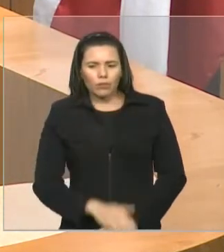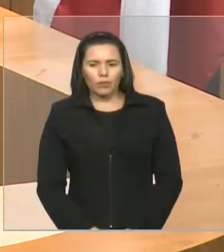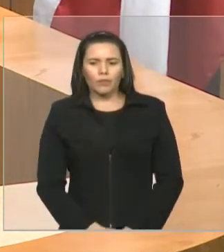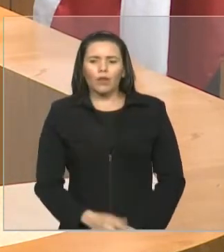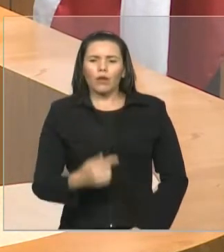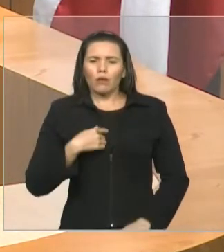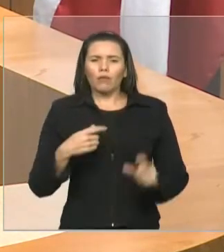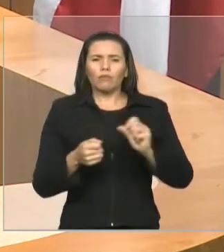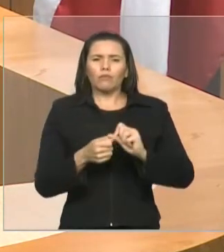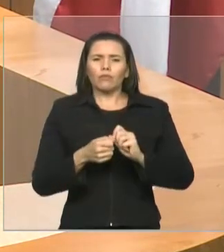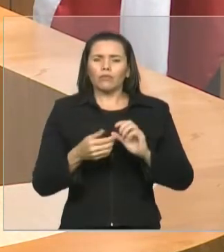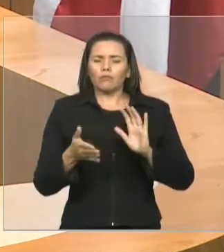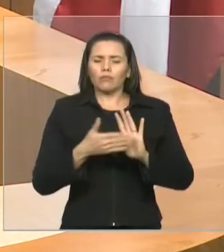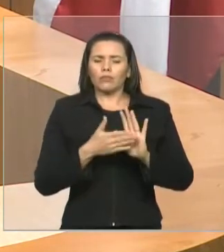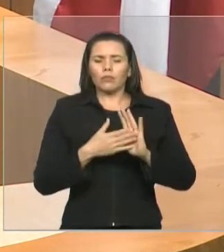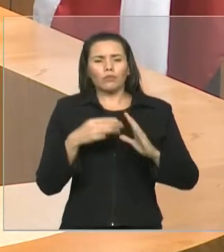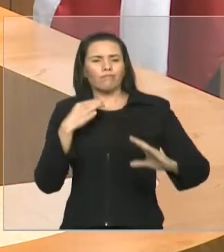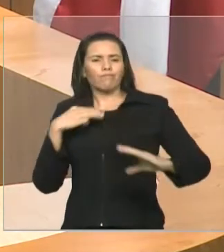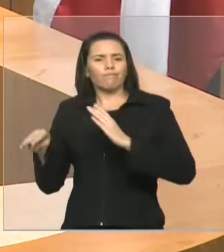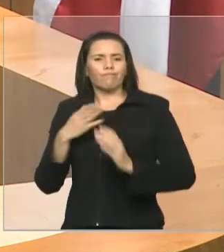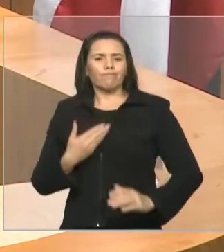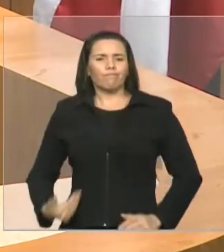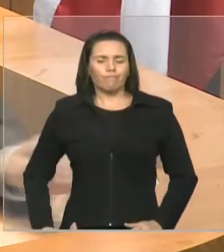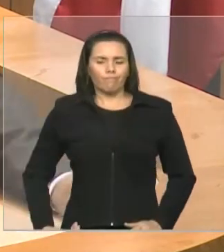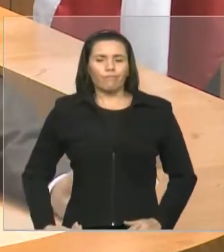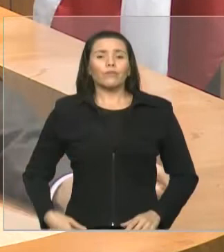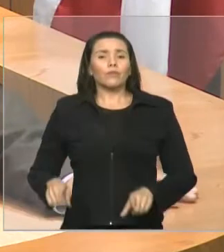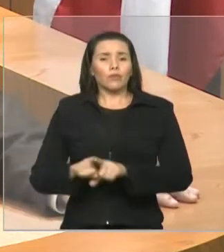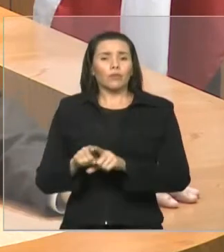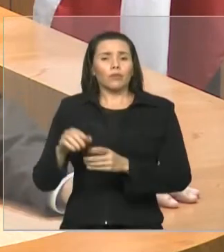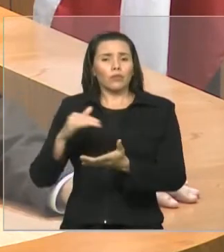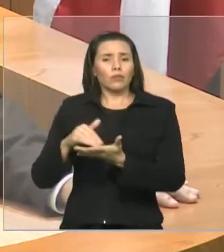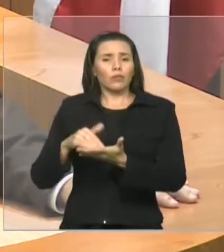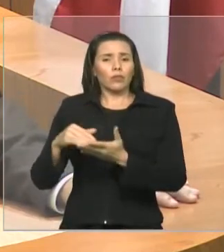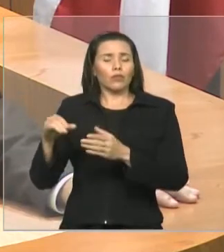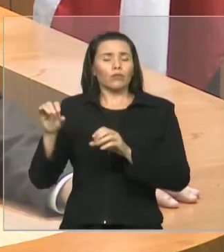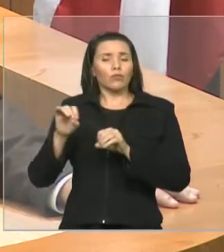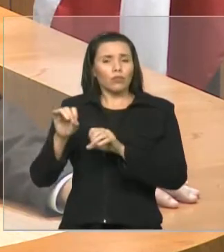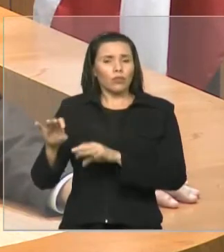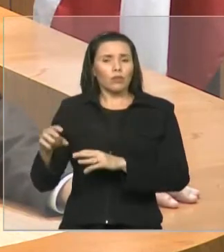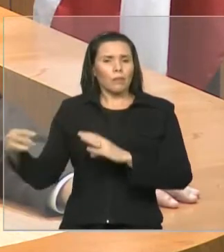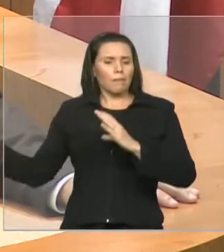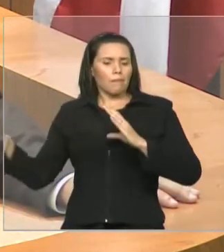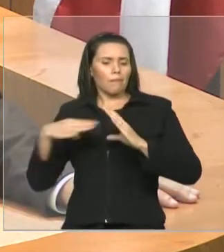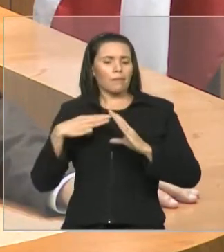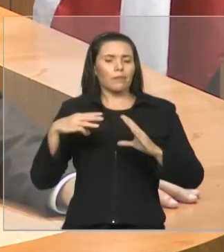solicitando ao governo do Estado do Maranhão e ao secretário de Educação que encaminhe para a Assembleia